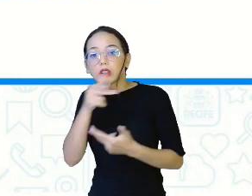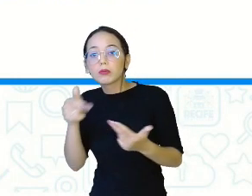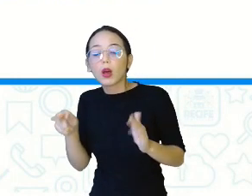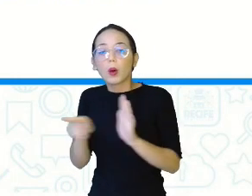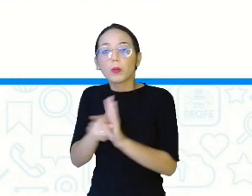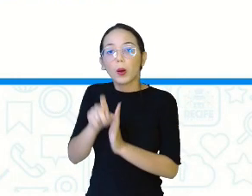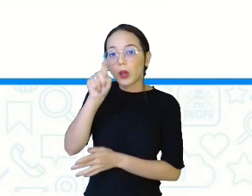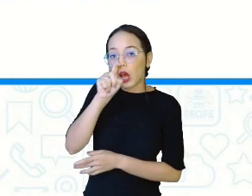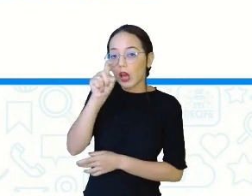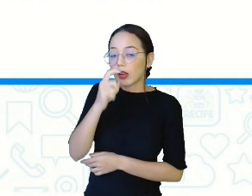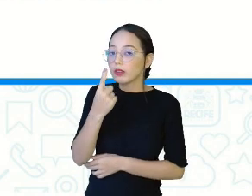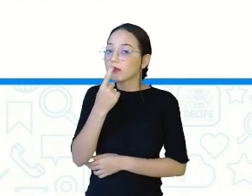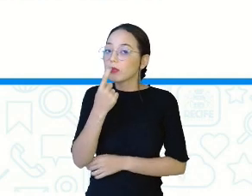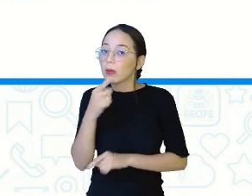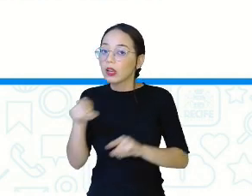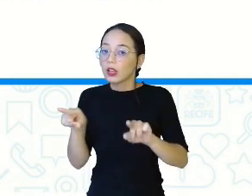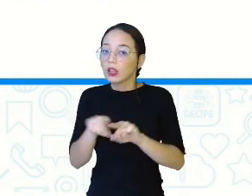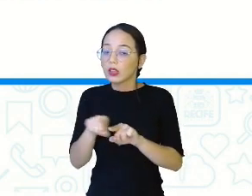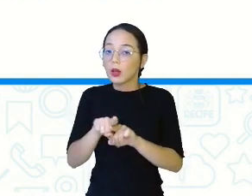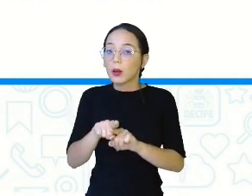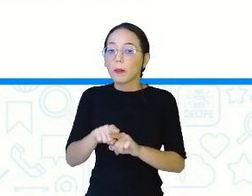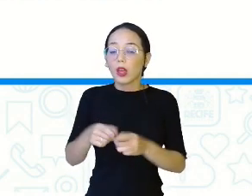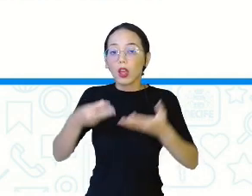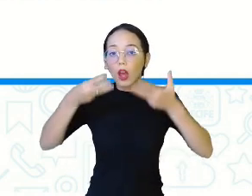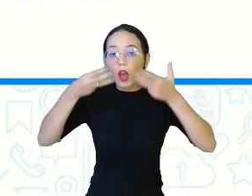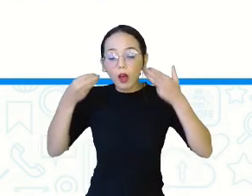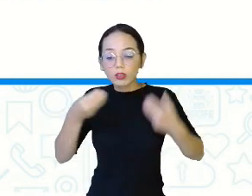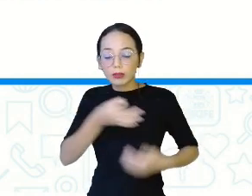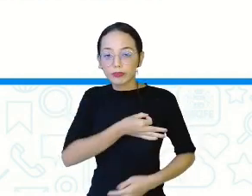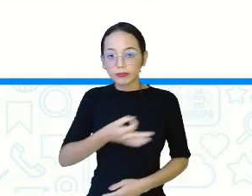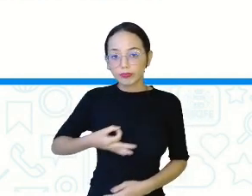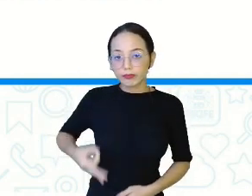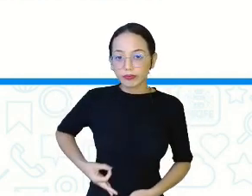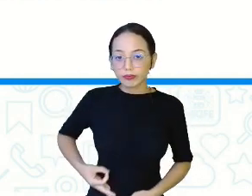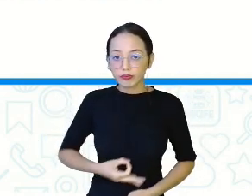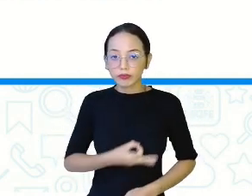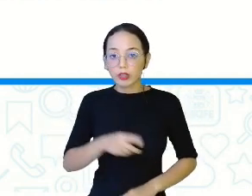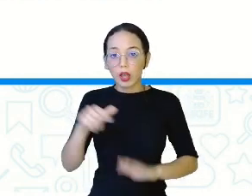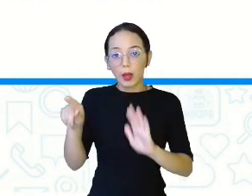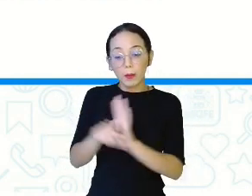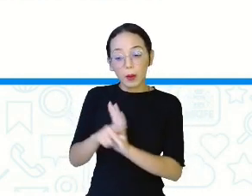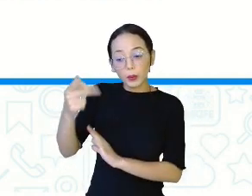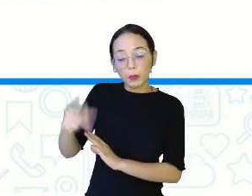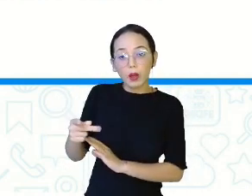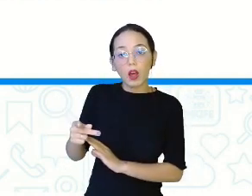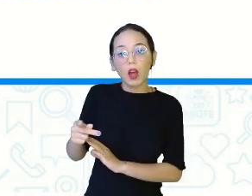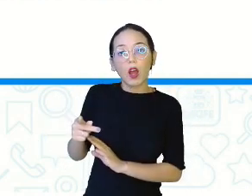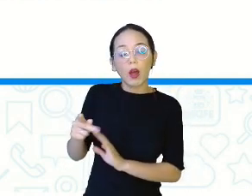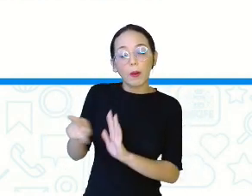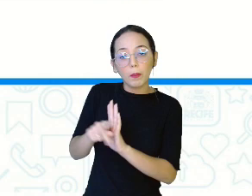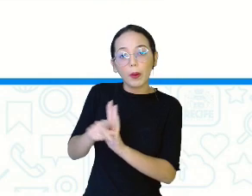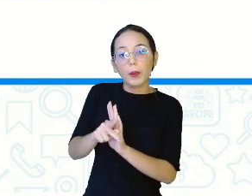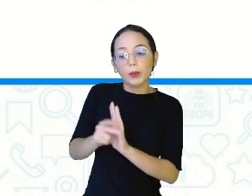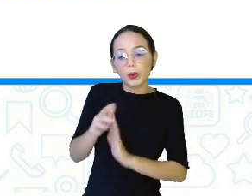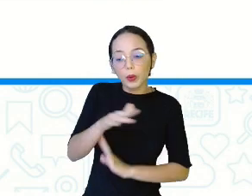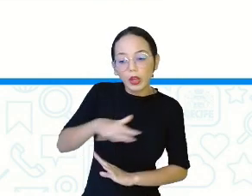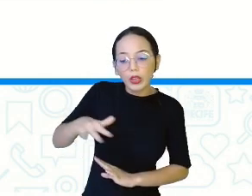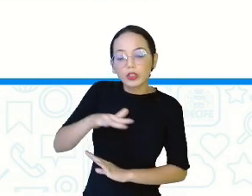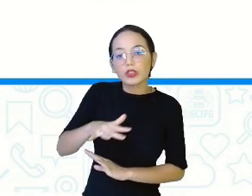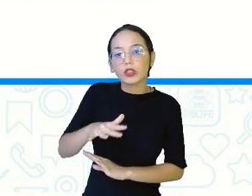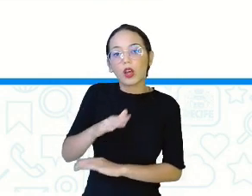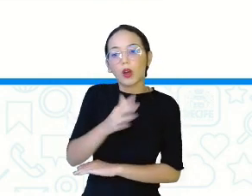arara vermelha e a onça pintada, que elas são ali nativas da região norte da